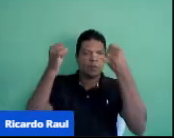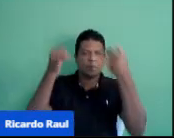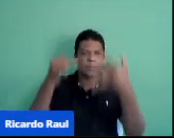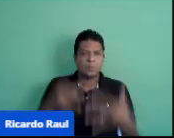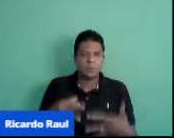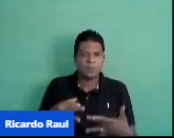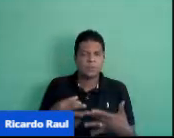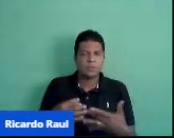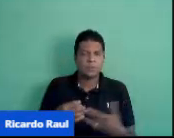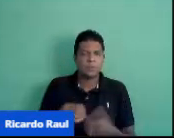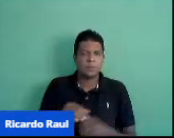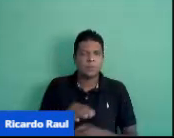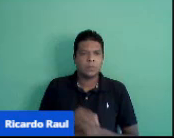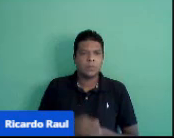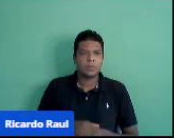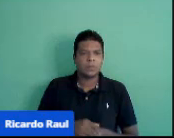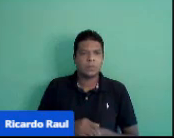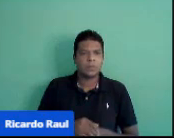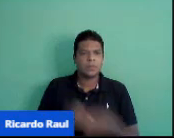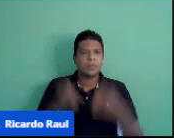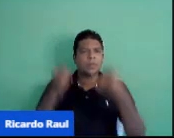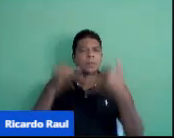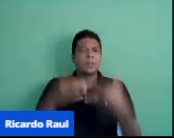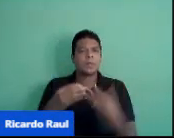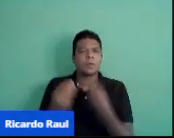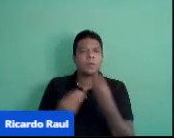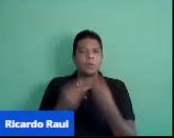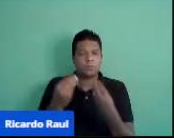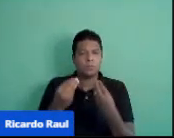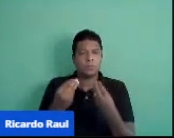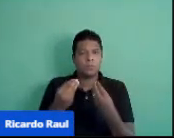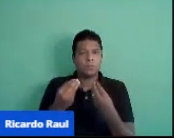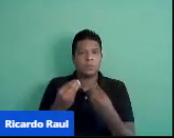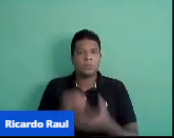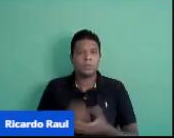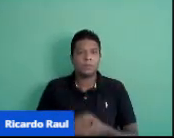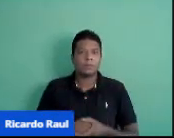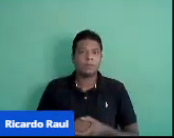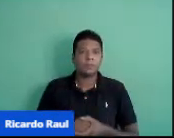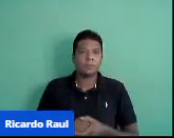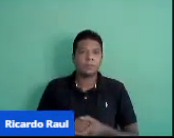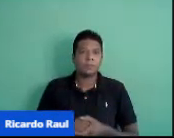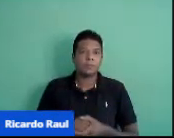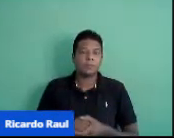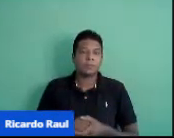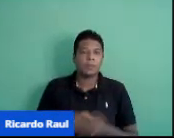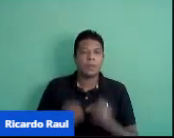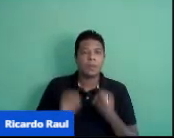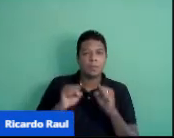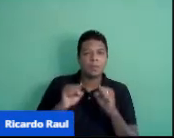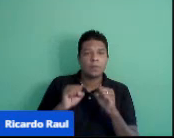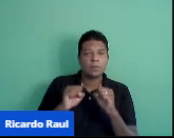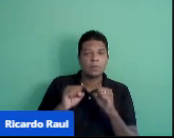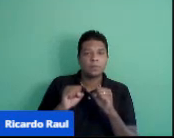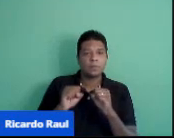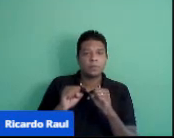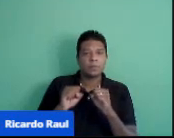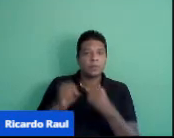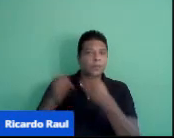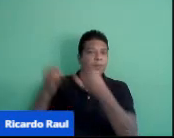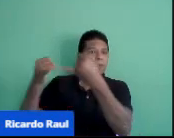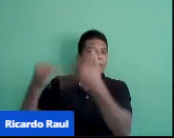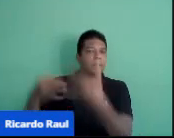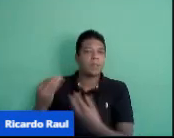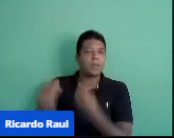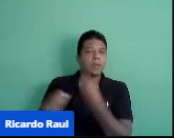gostaria que você falasse um pouco mais nesse sentido. E aí você já pode meio que entrar assim na próxima pergunta, se